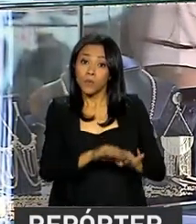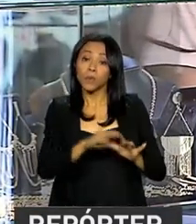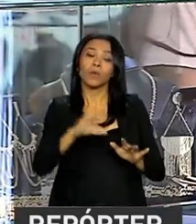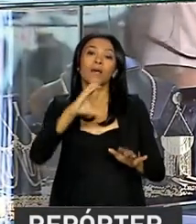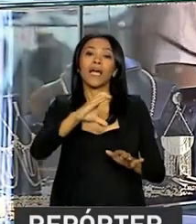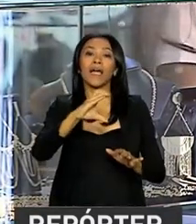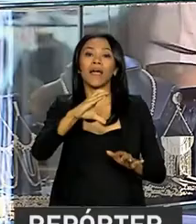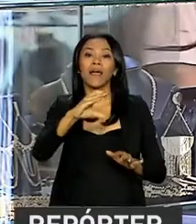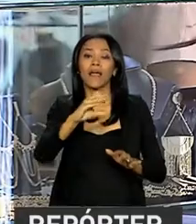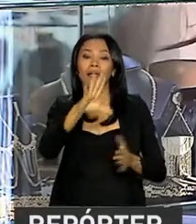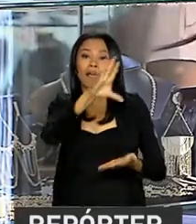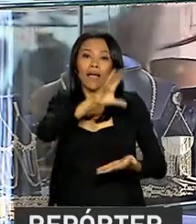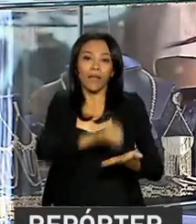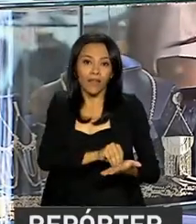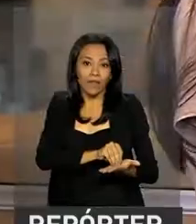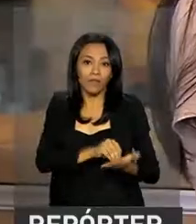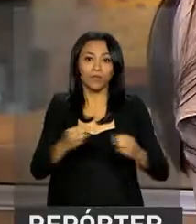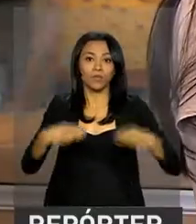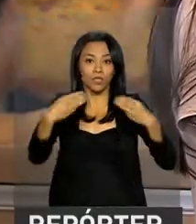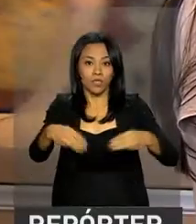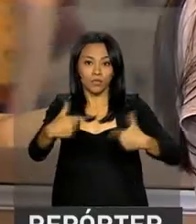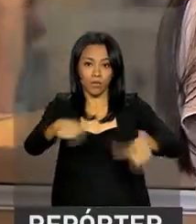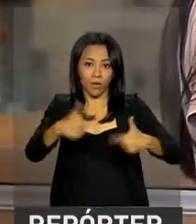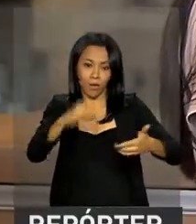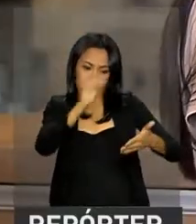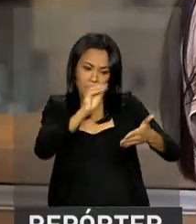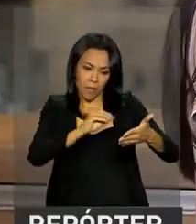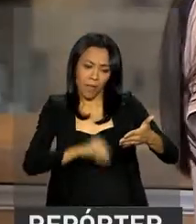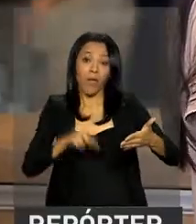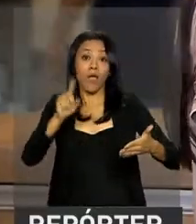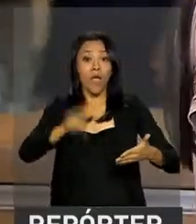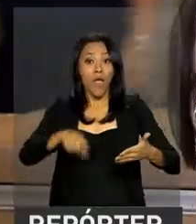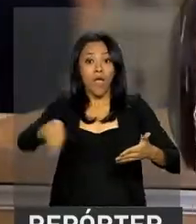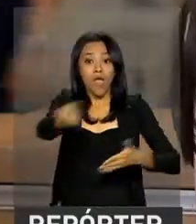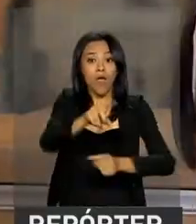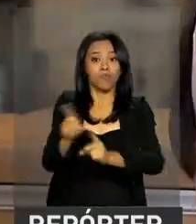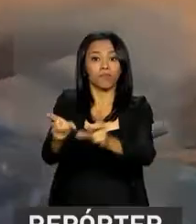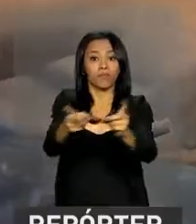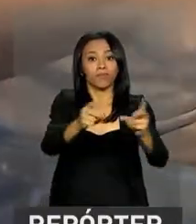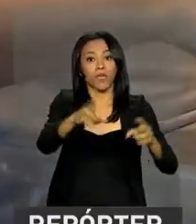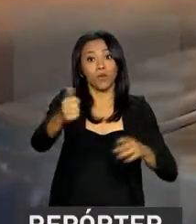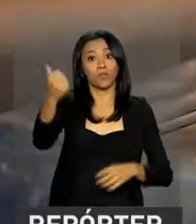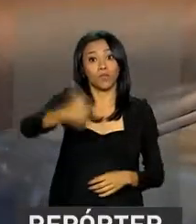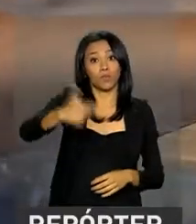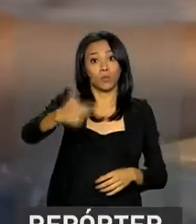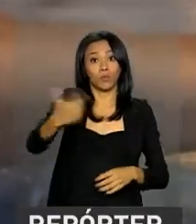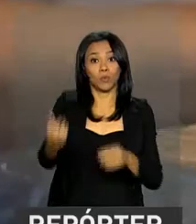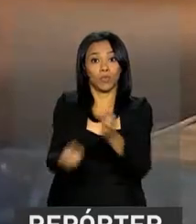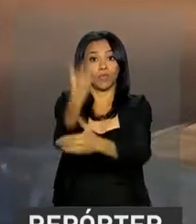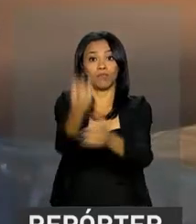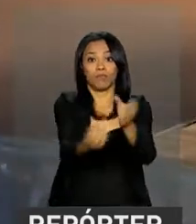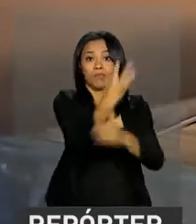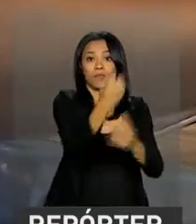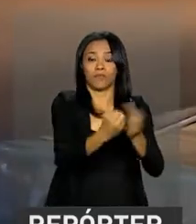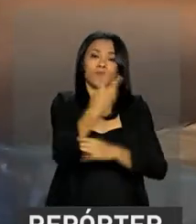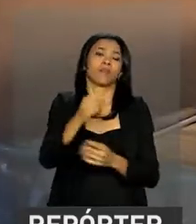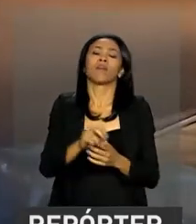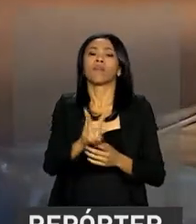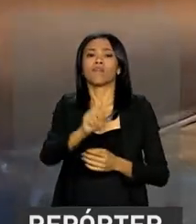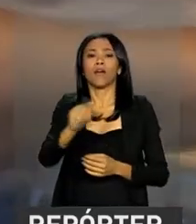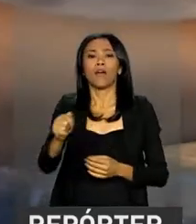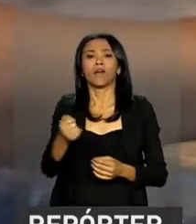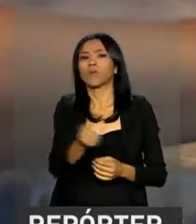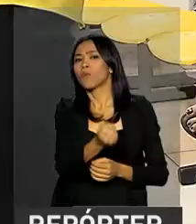desempregados do ministério do trabalho apontou o comércio como segundo maior destaque na criação de vagas foram gerados 15 mil